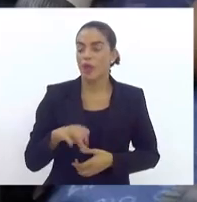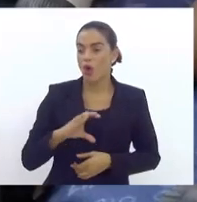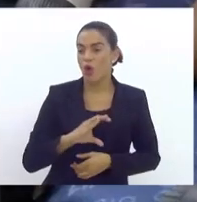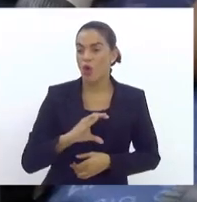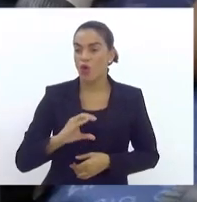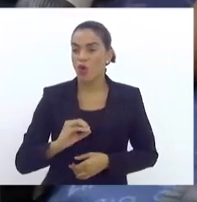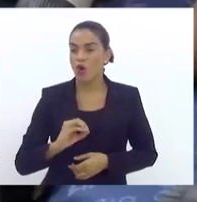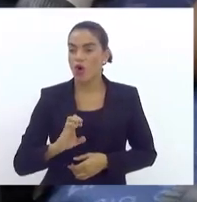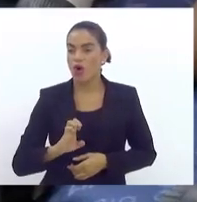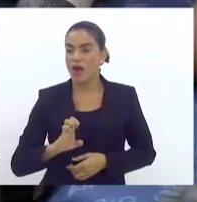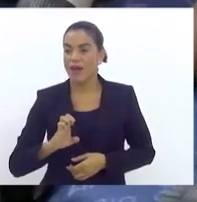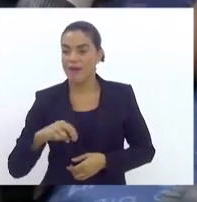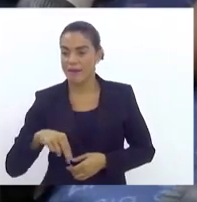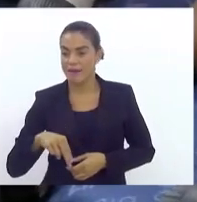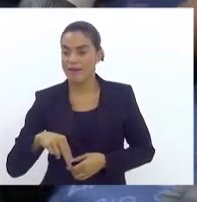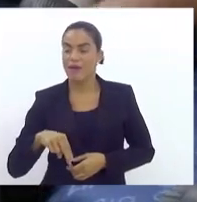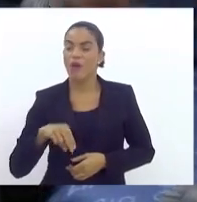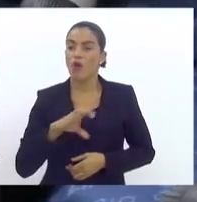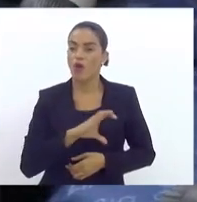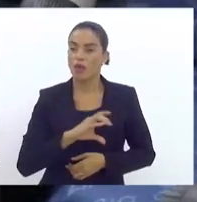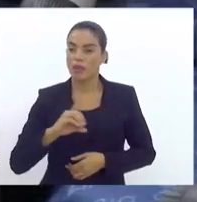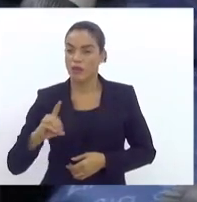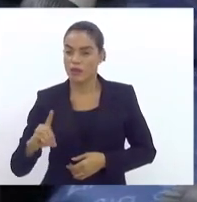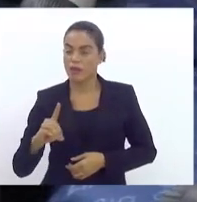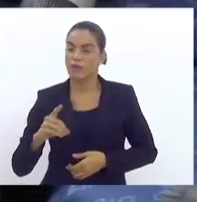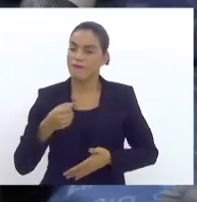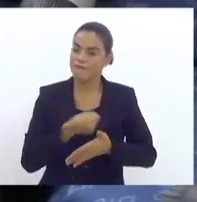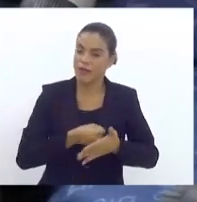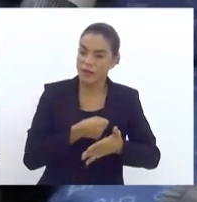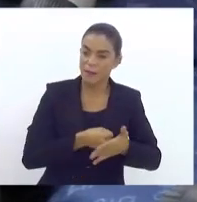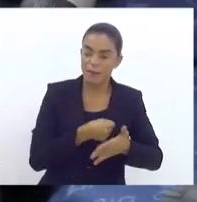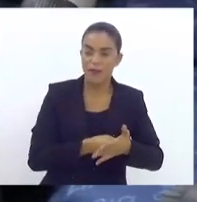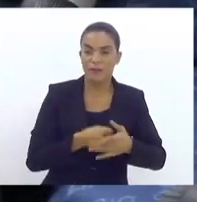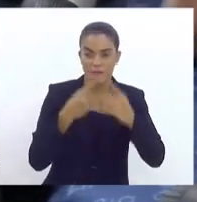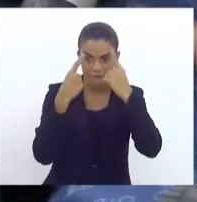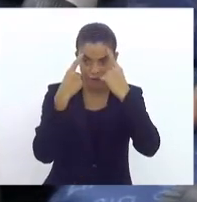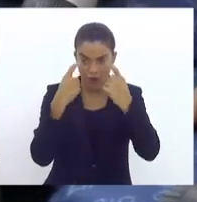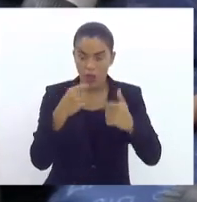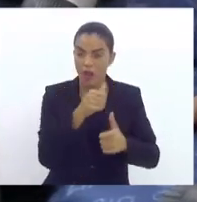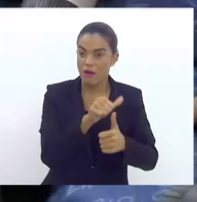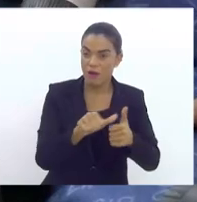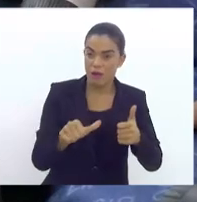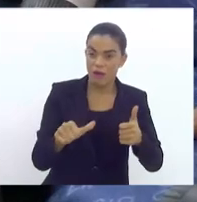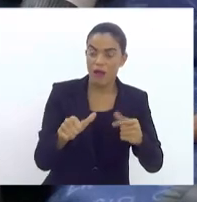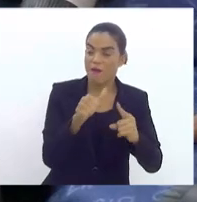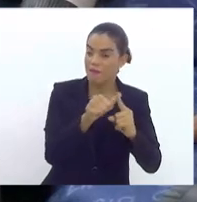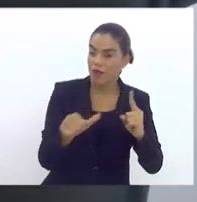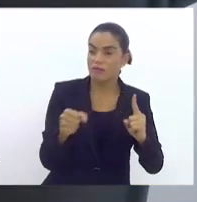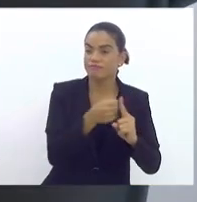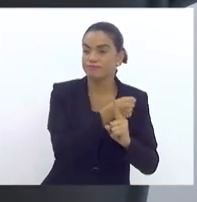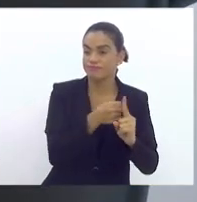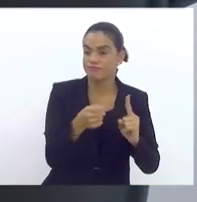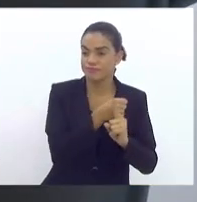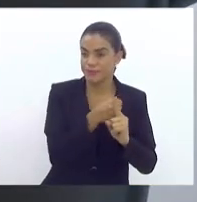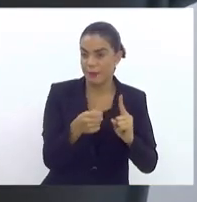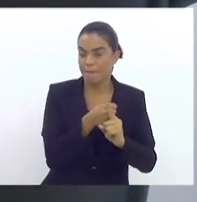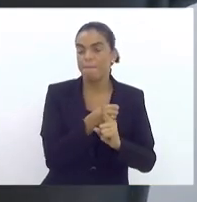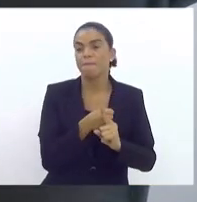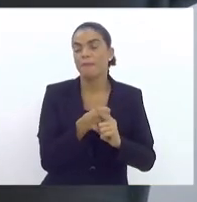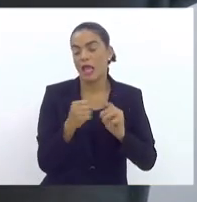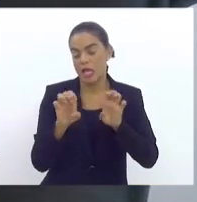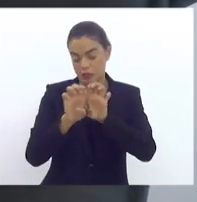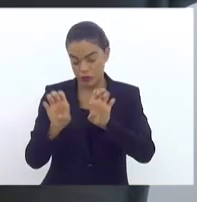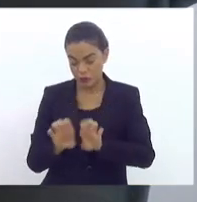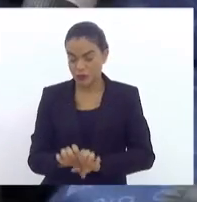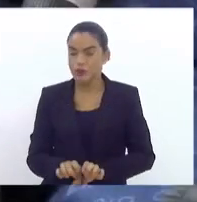coordenador Estadual de enfrentamento a violência também está ligada a estrutura do poder judiciário do Poder